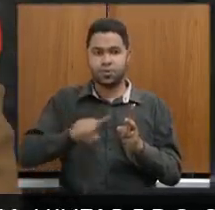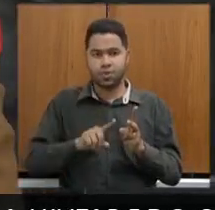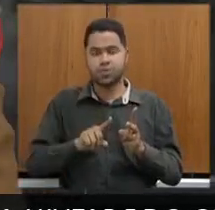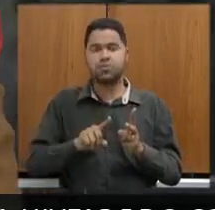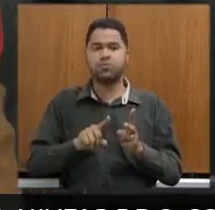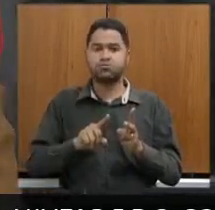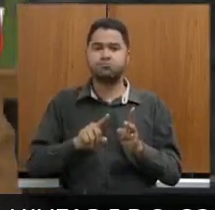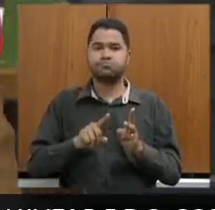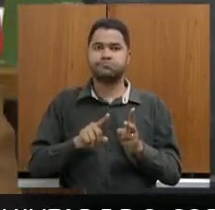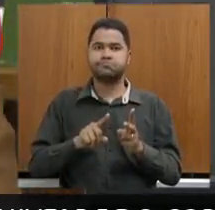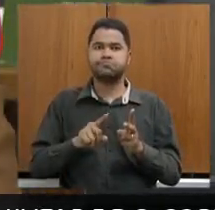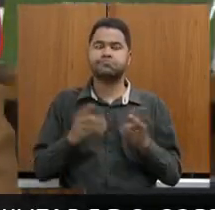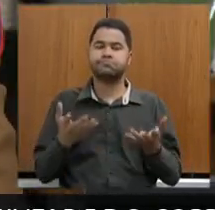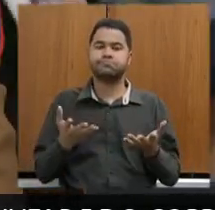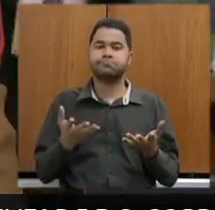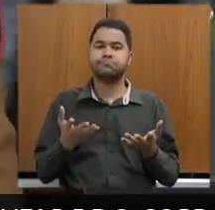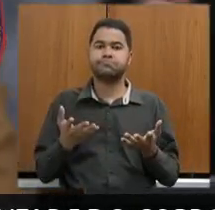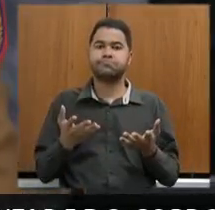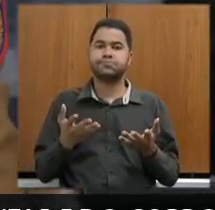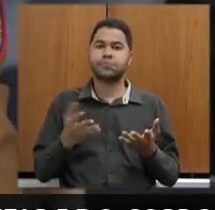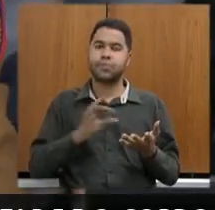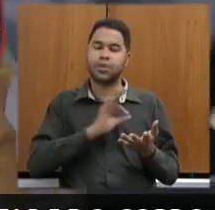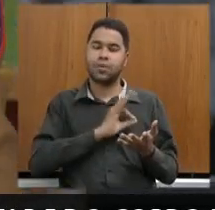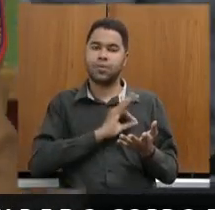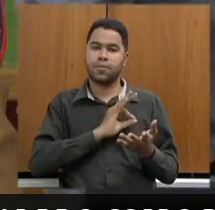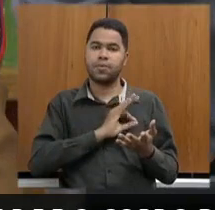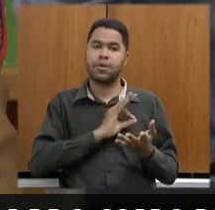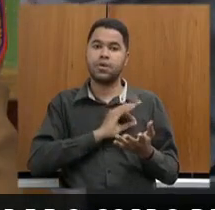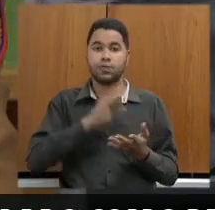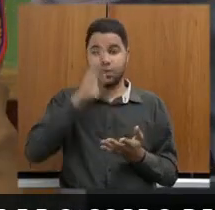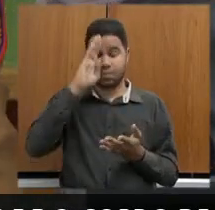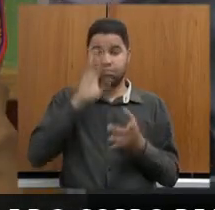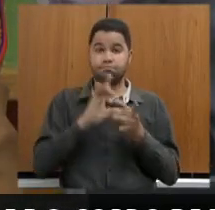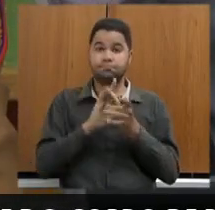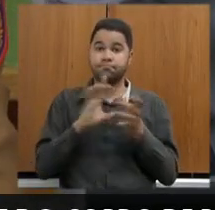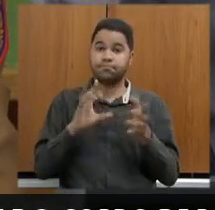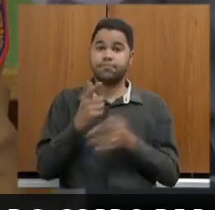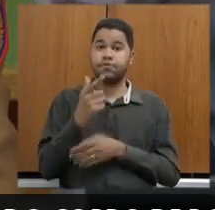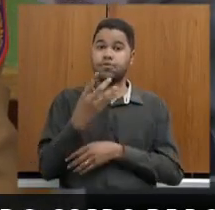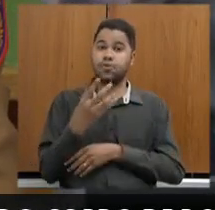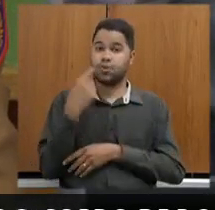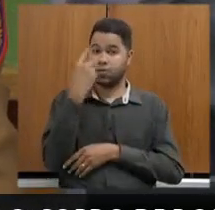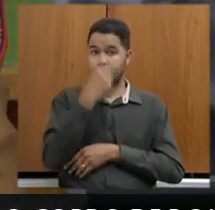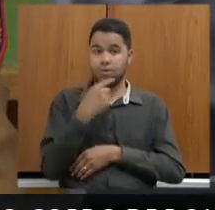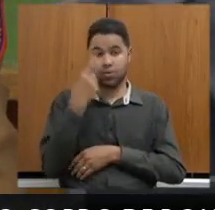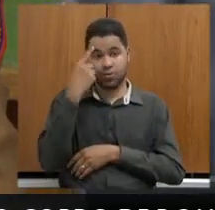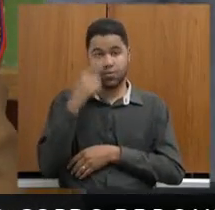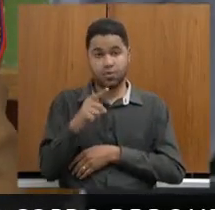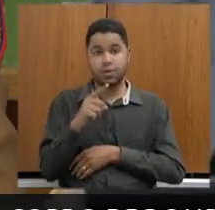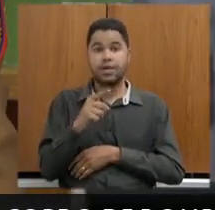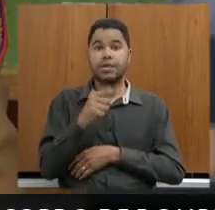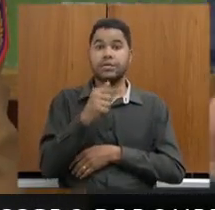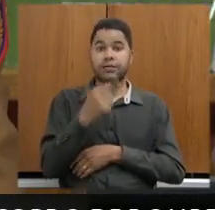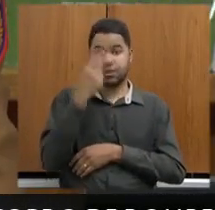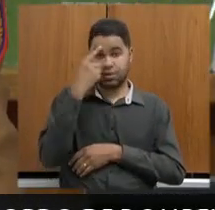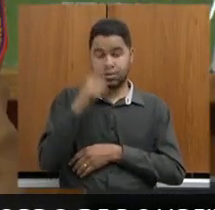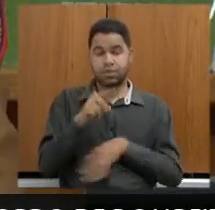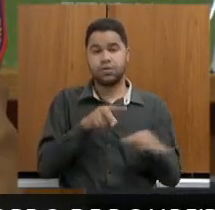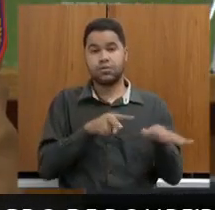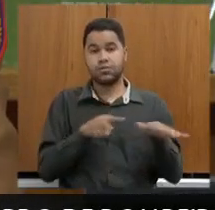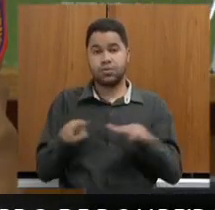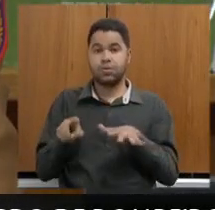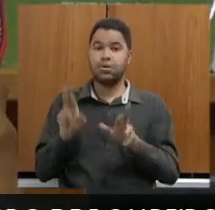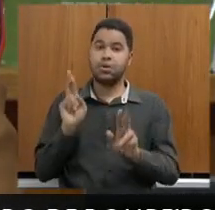o nosso a nossa nossa Polícia Militar disposição 24 horas por dia sete dias por semana e